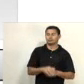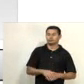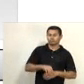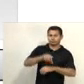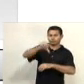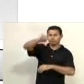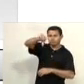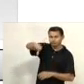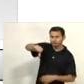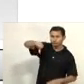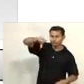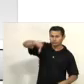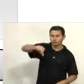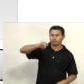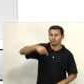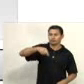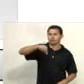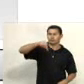é de